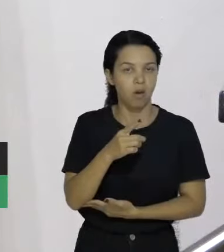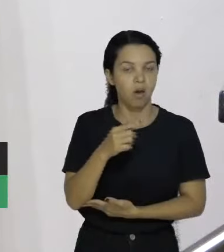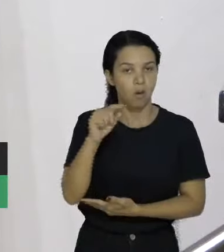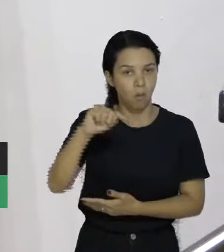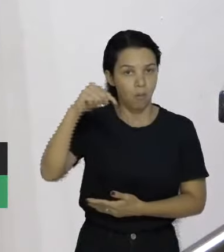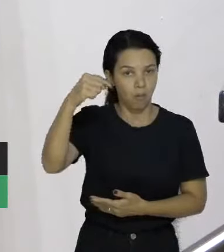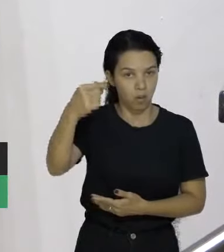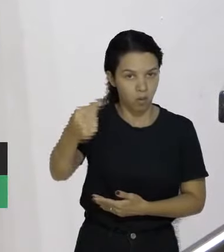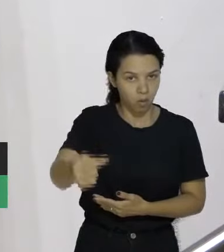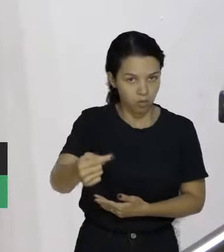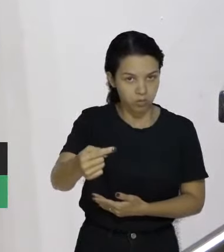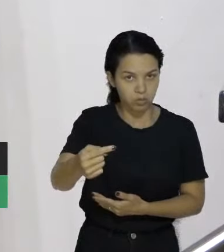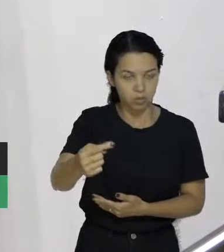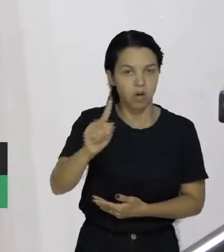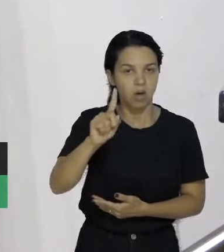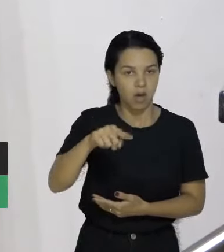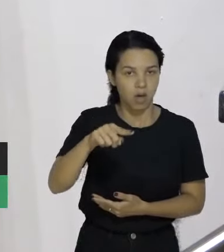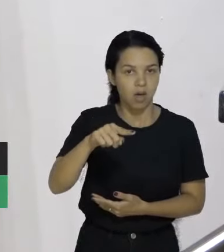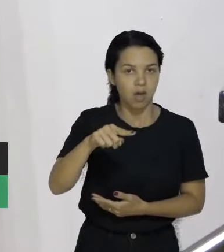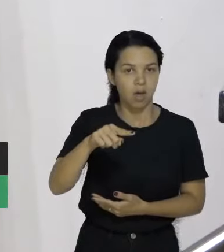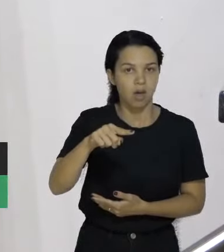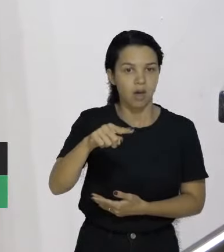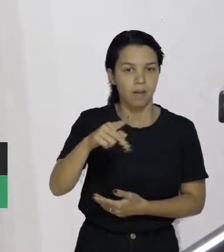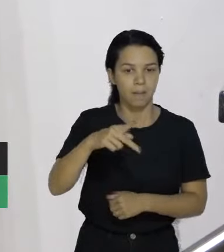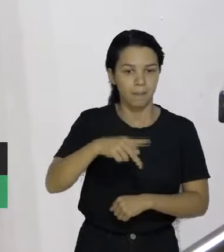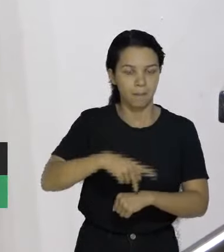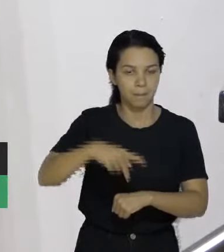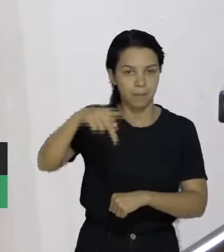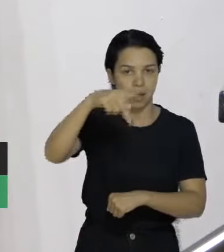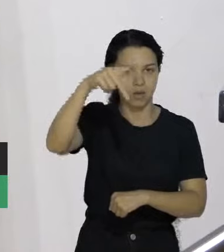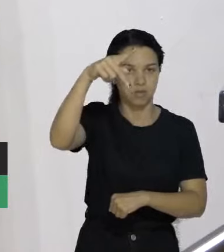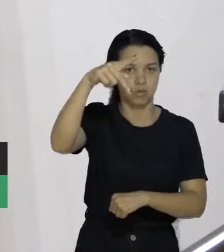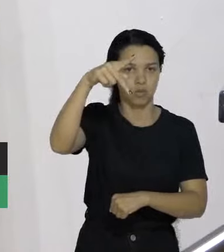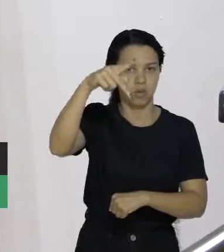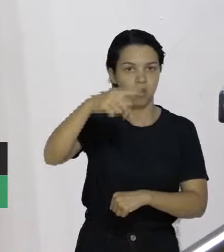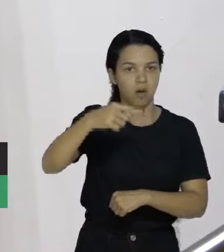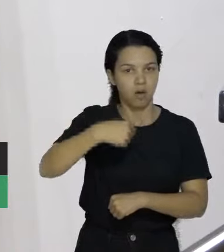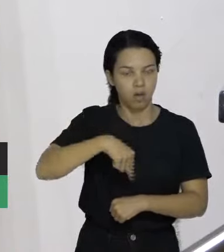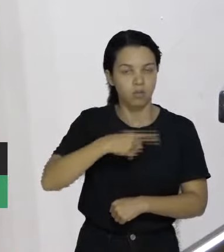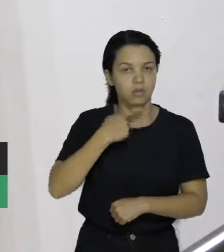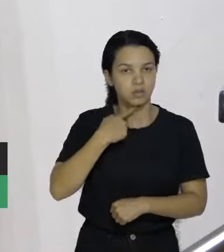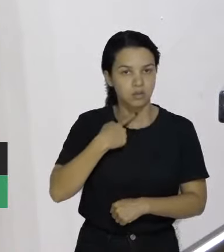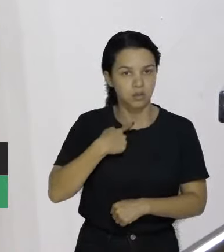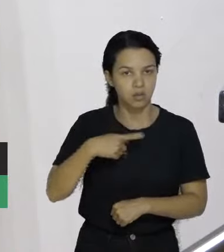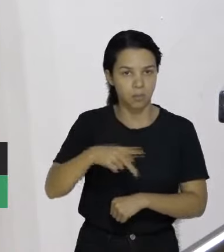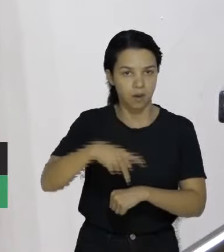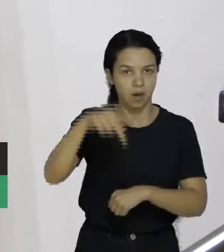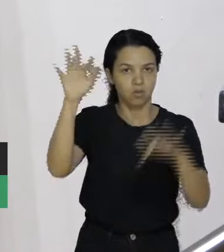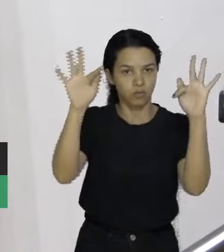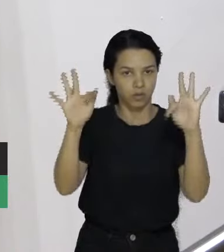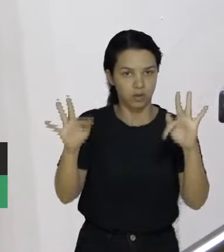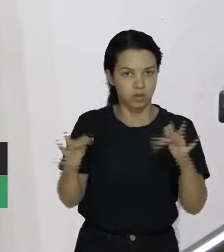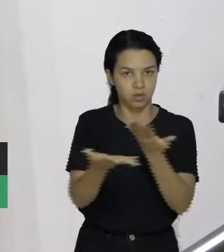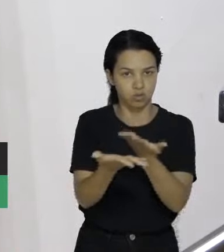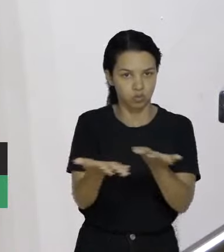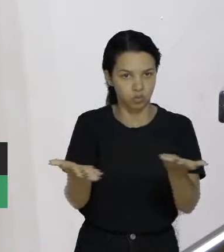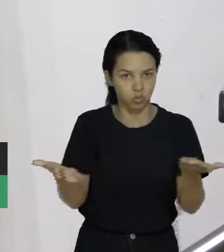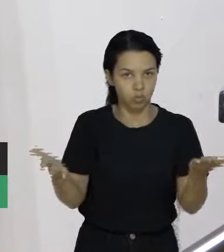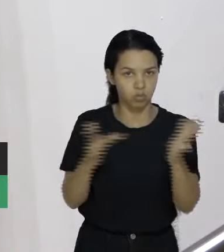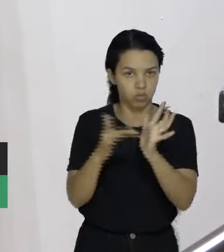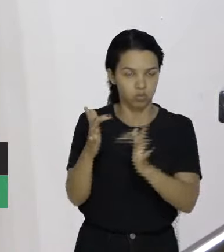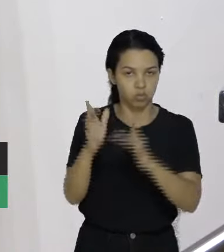então desejar um Feliz Páscoa a todos e a todas cabeça de Deus que o menino Jesus possa abençoar cada um